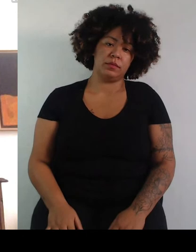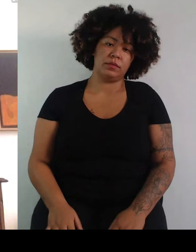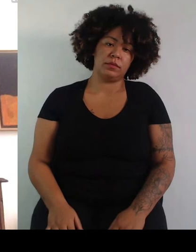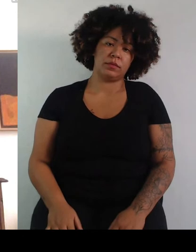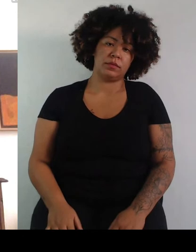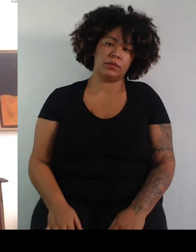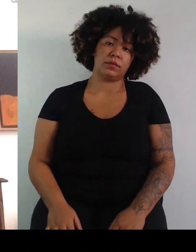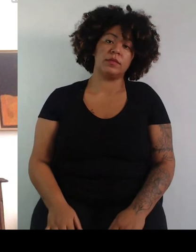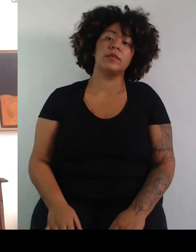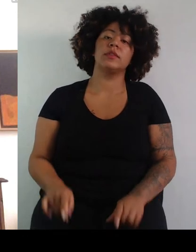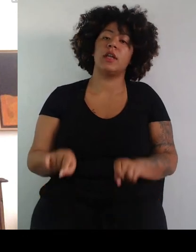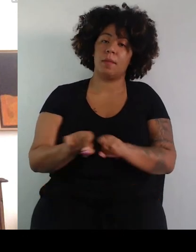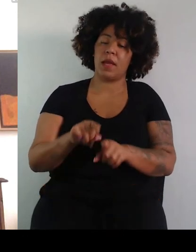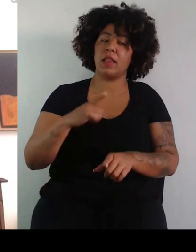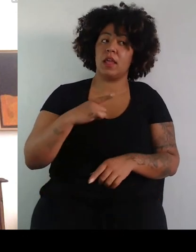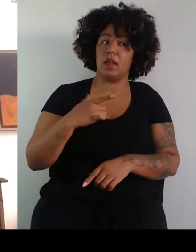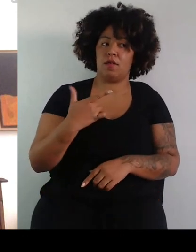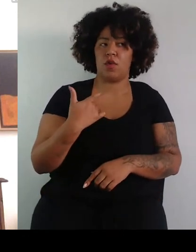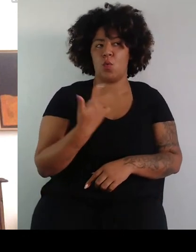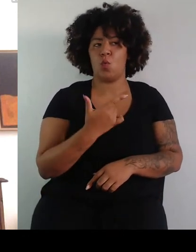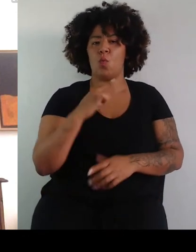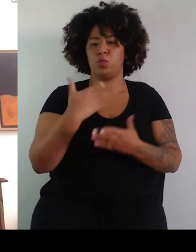nesse sentido